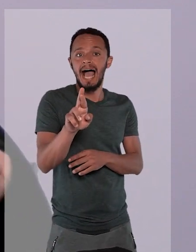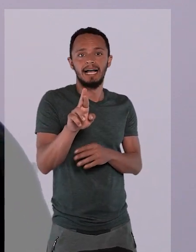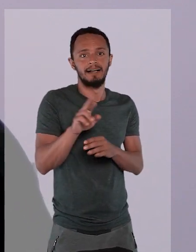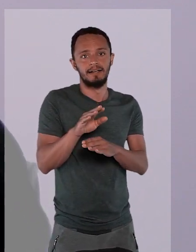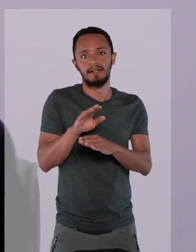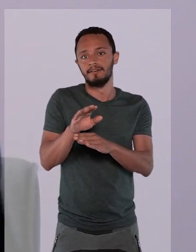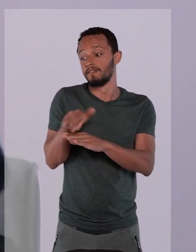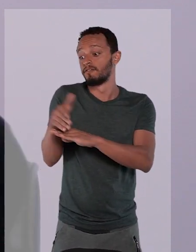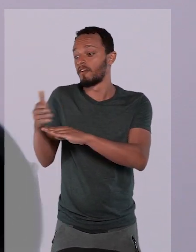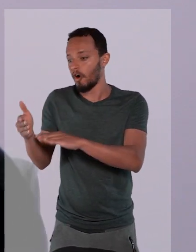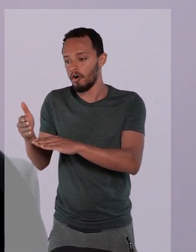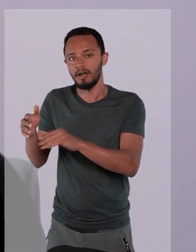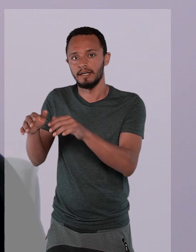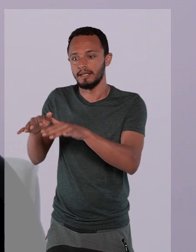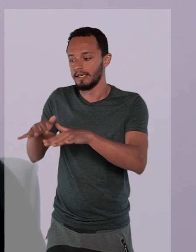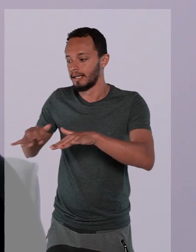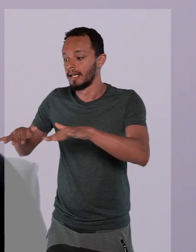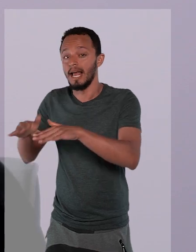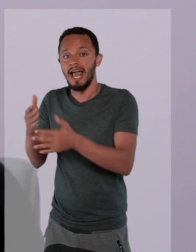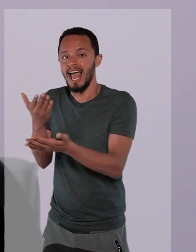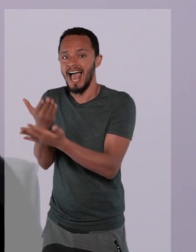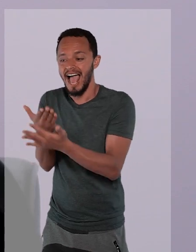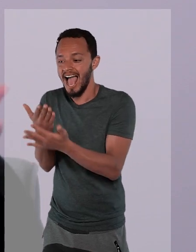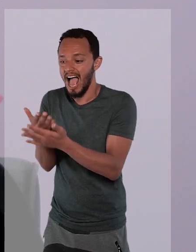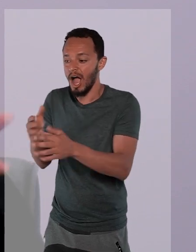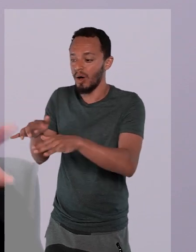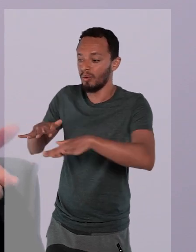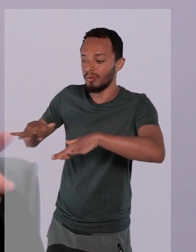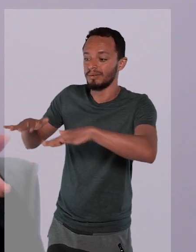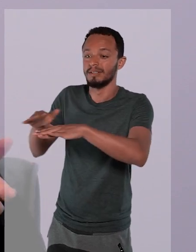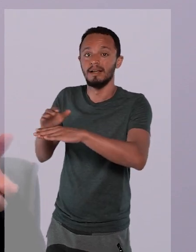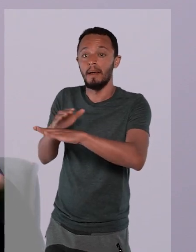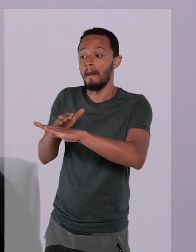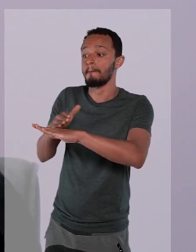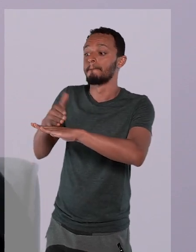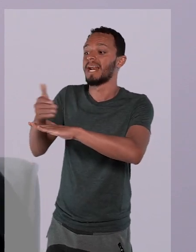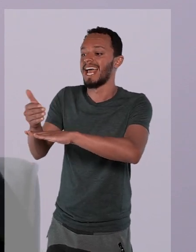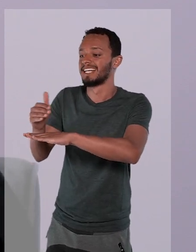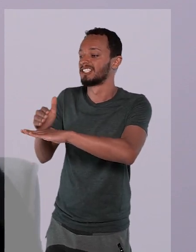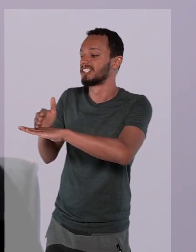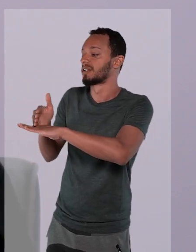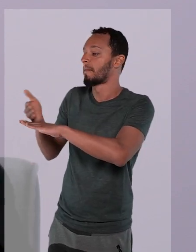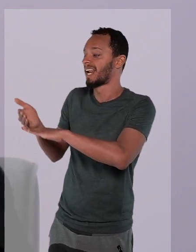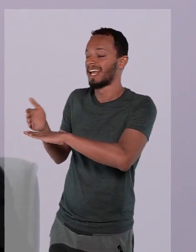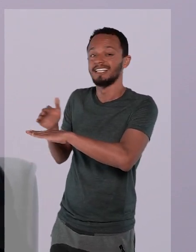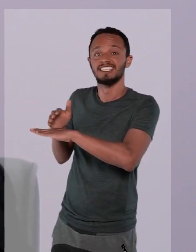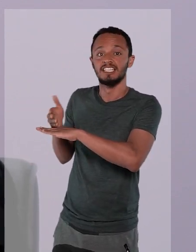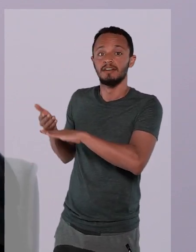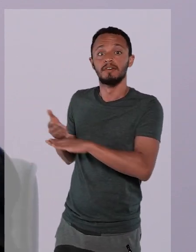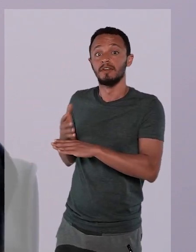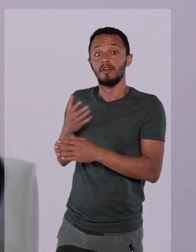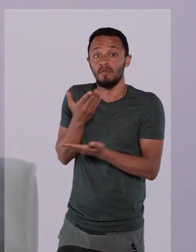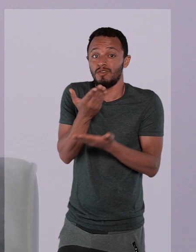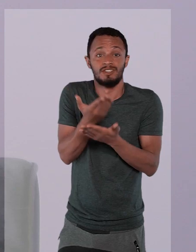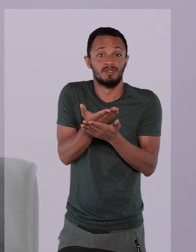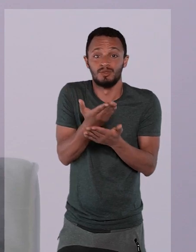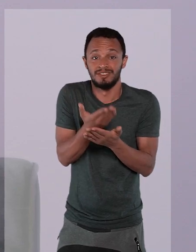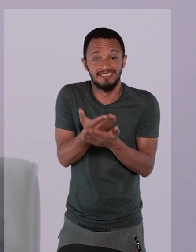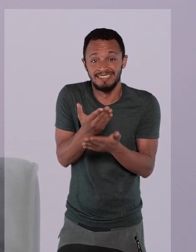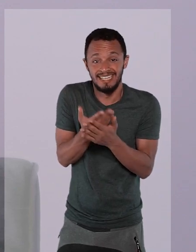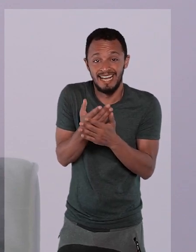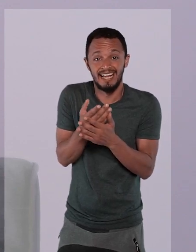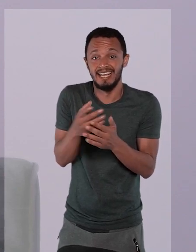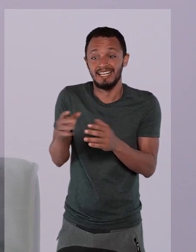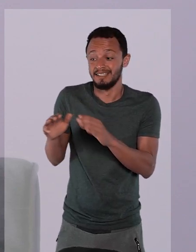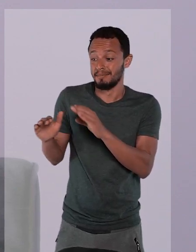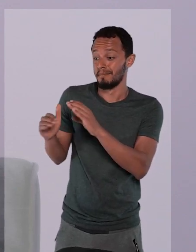façam. Bota aula nas quadras, enfim, coisas assim práticas, né? Sim. E eu fui estudar, elas me mandavam um mapa da escola para